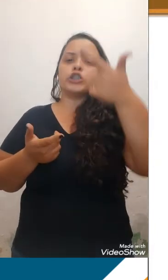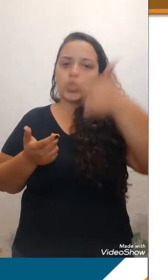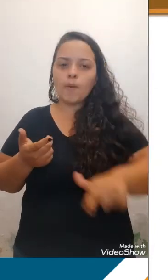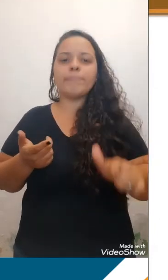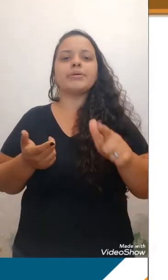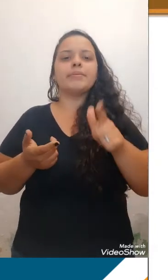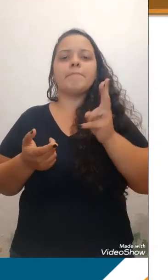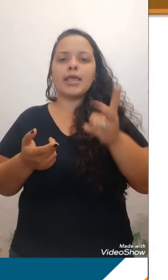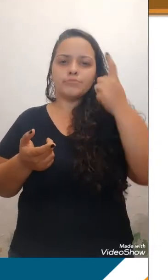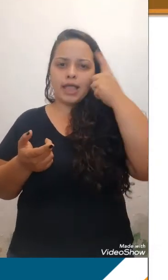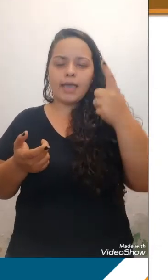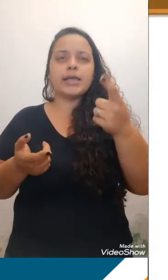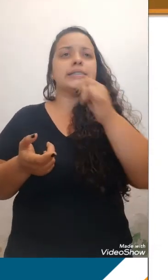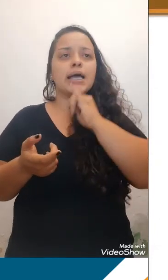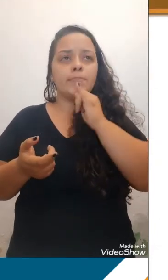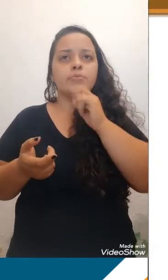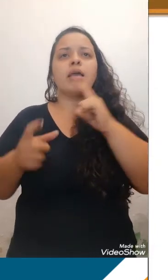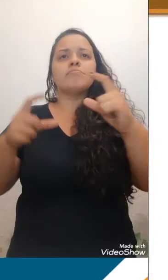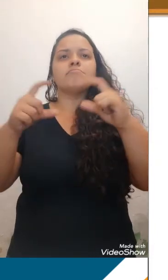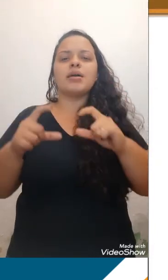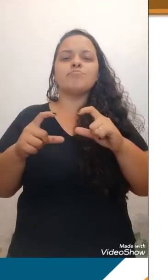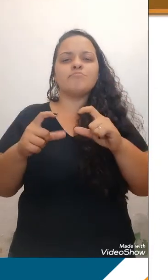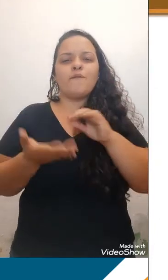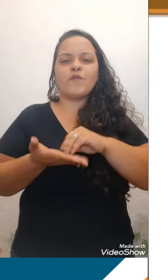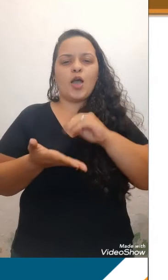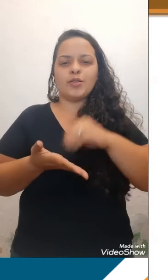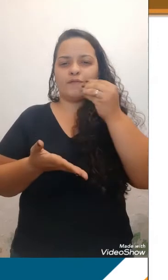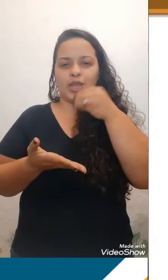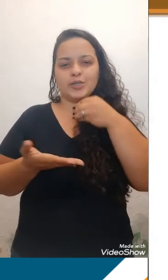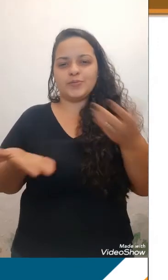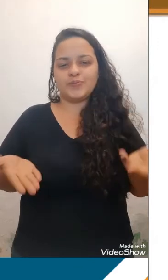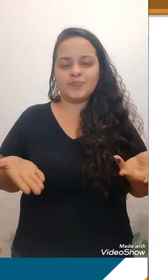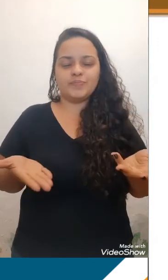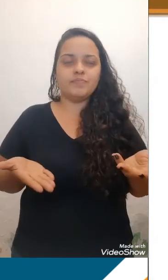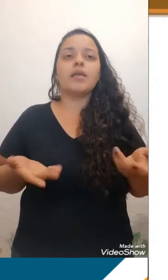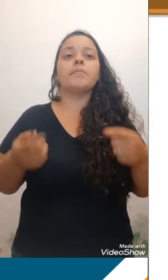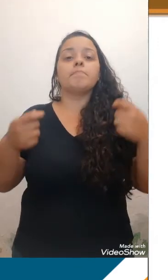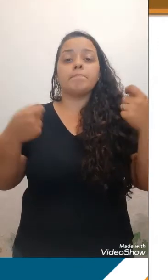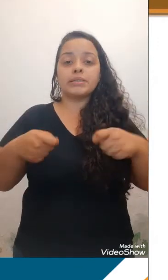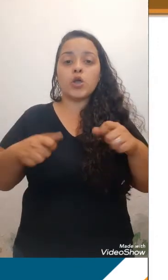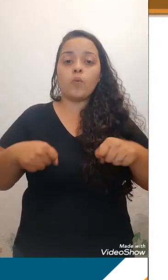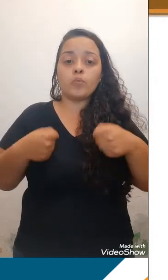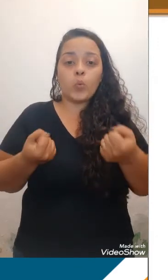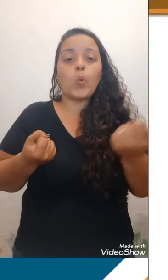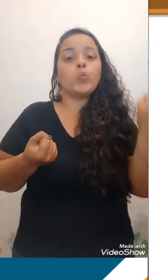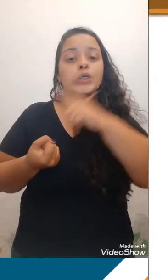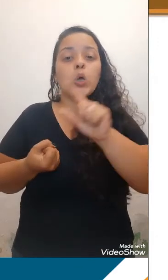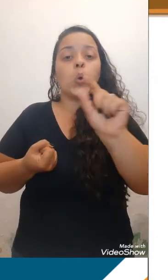temos aí um exemplo e aí a fundamentação está muito frágil, tá certo? A gente tem que